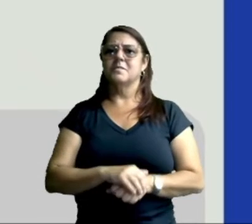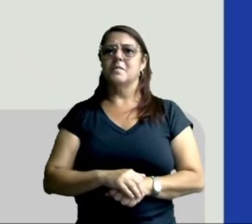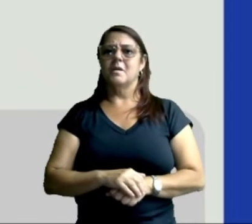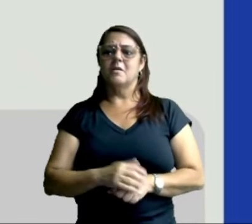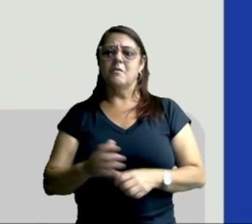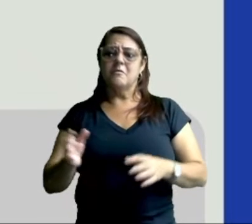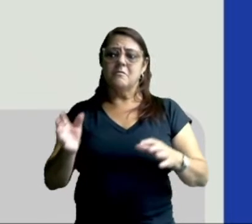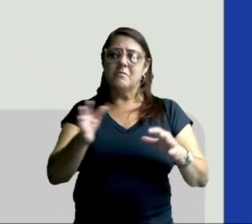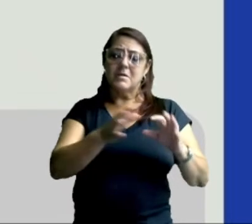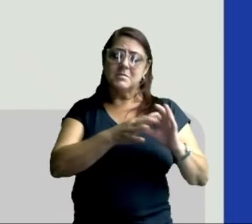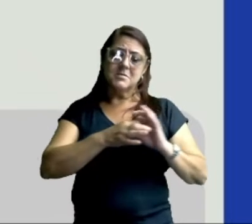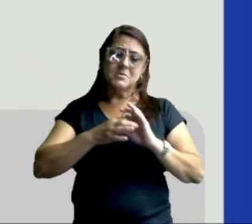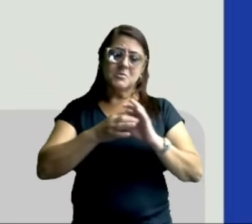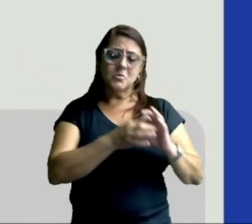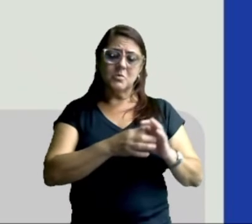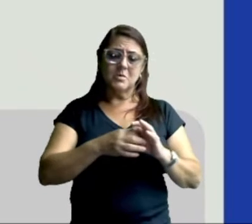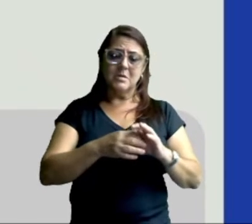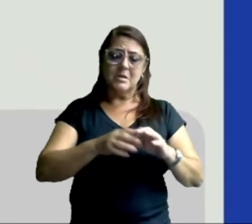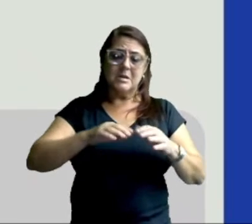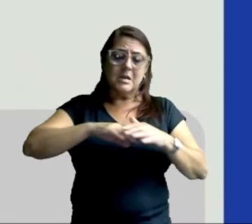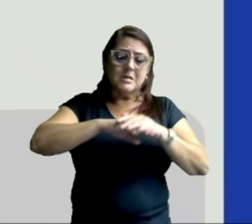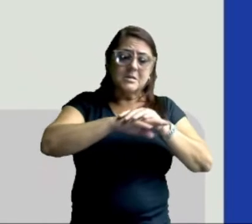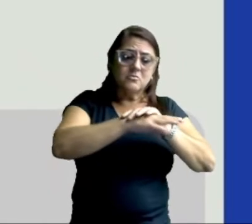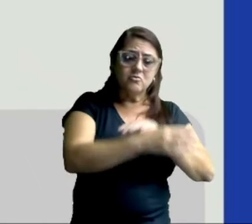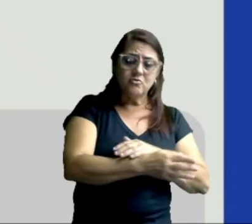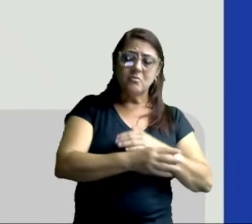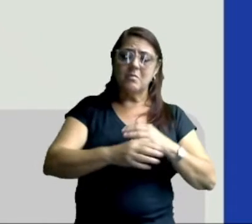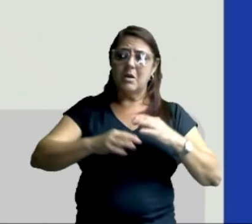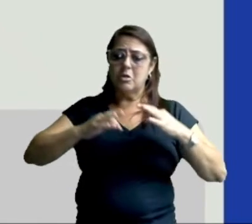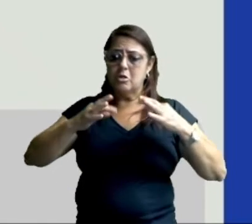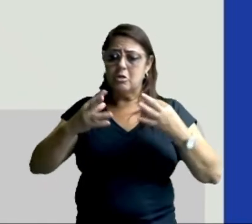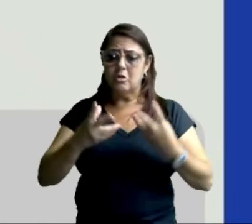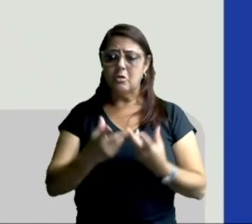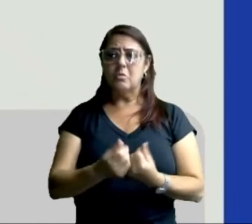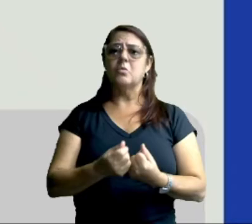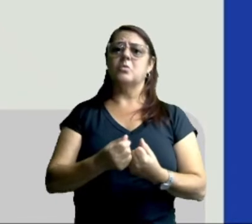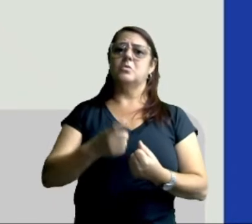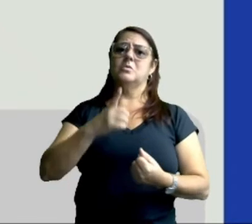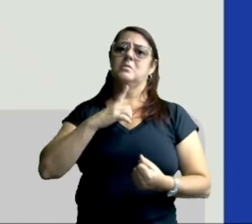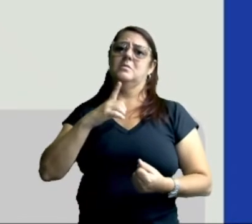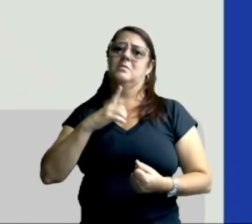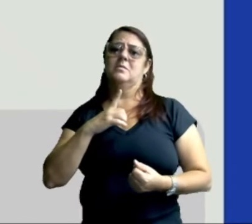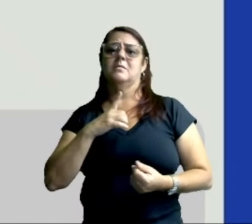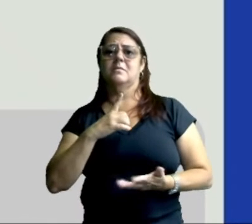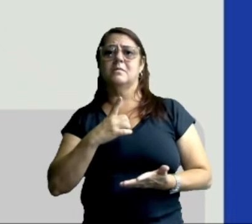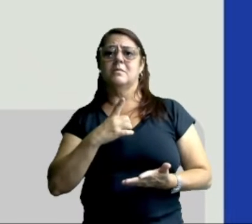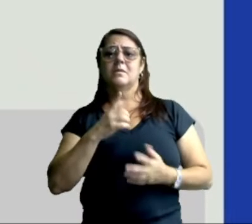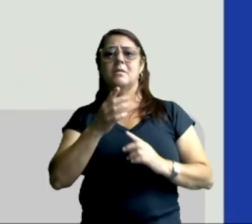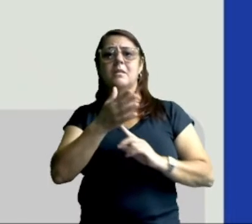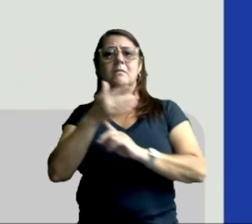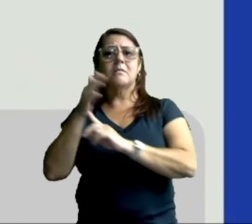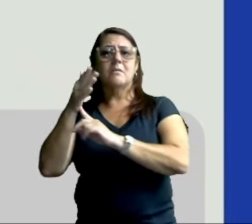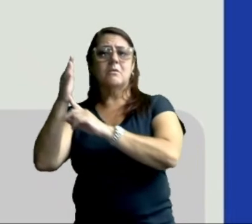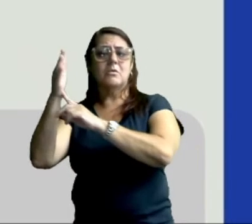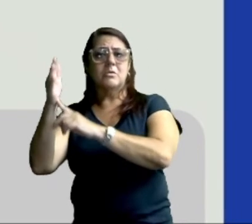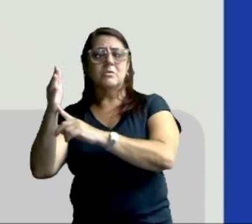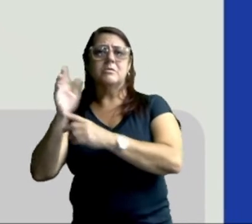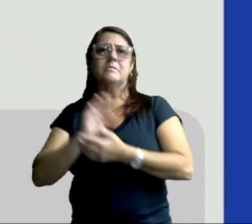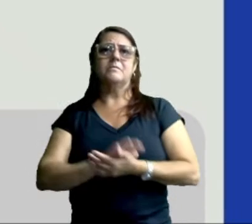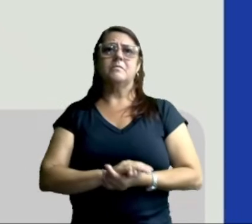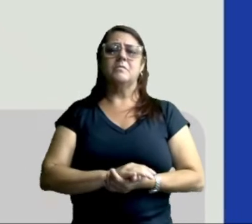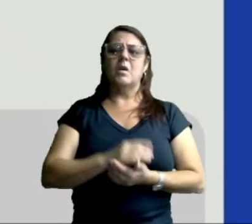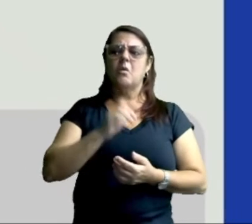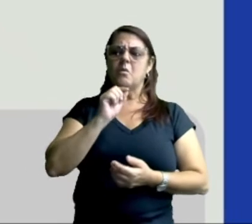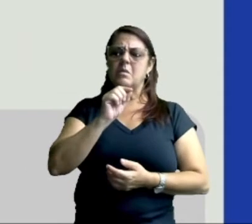se familiarizar e entender todas as possibilidades existentes, né? Quando a gente fala